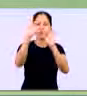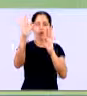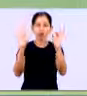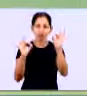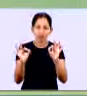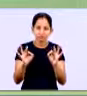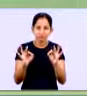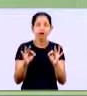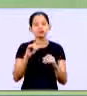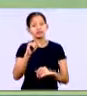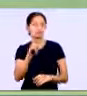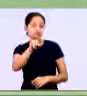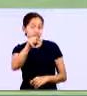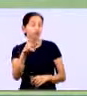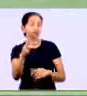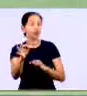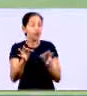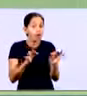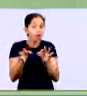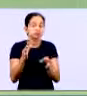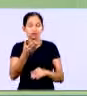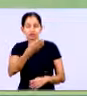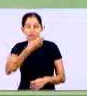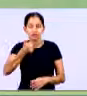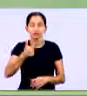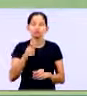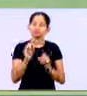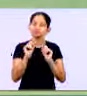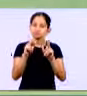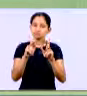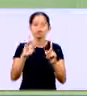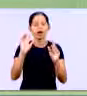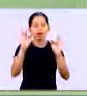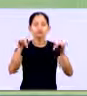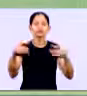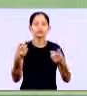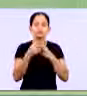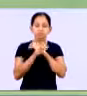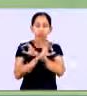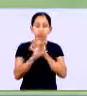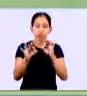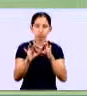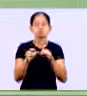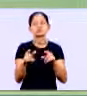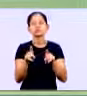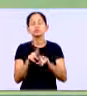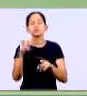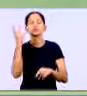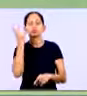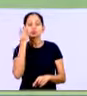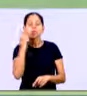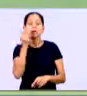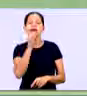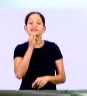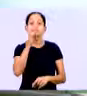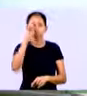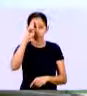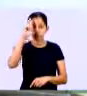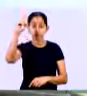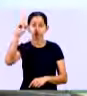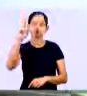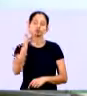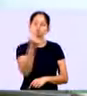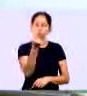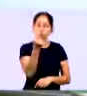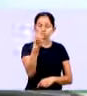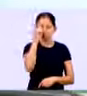se utilizar da forma correta, com certeza você vai ter esse resultado na sua organização e você vai passar. É muito comum o dono da empresa, na movimentação do dia